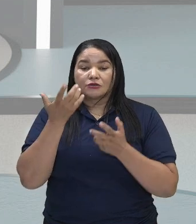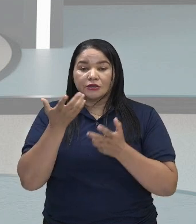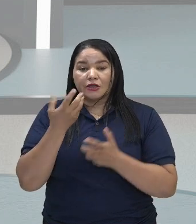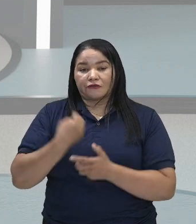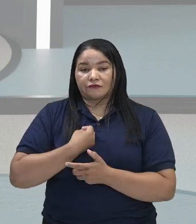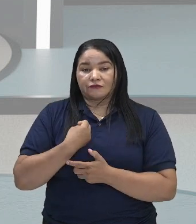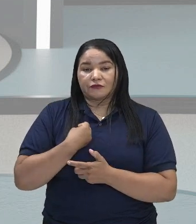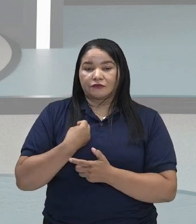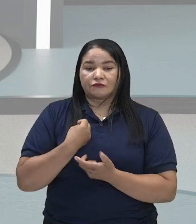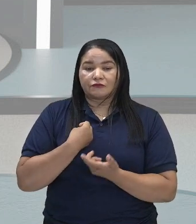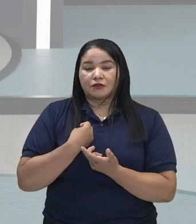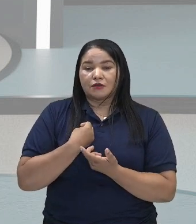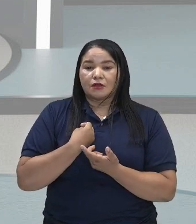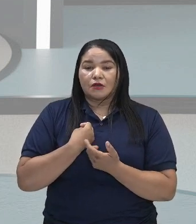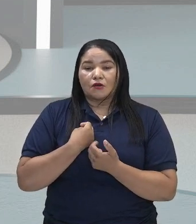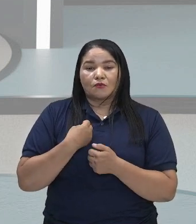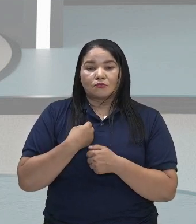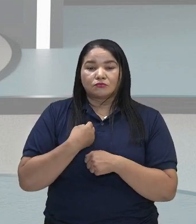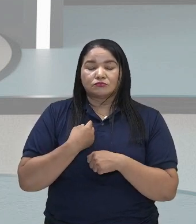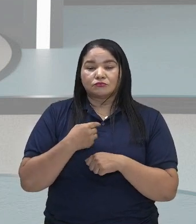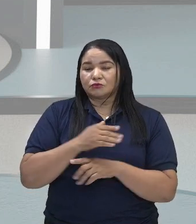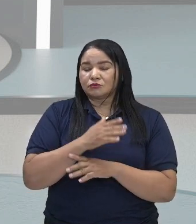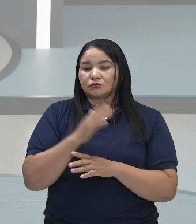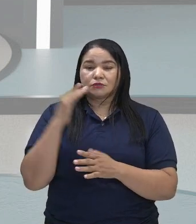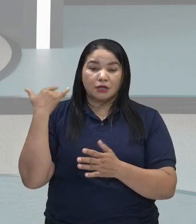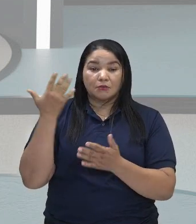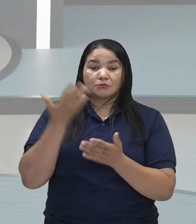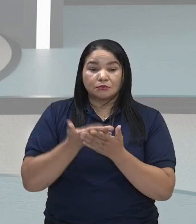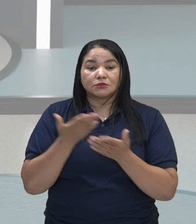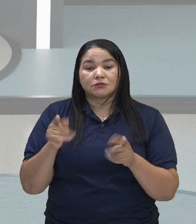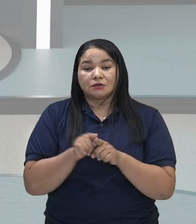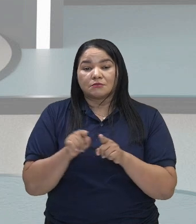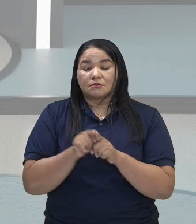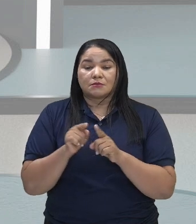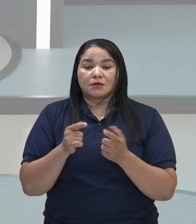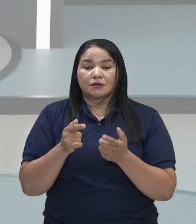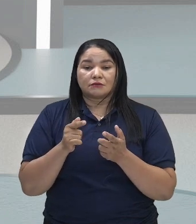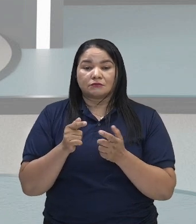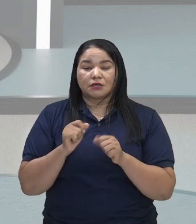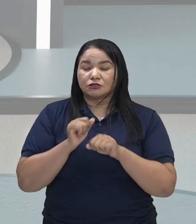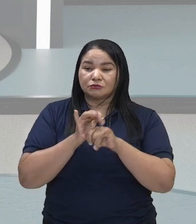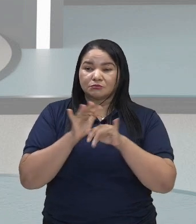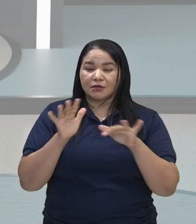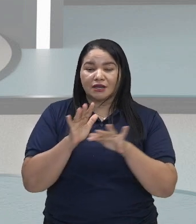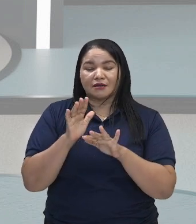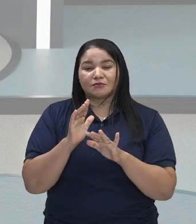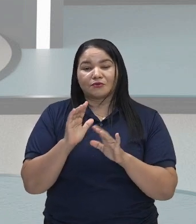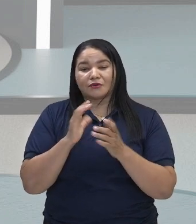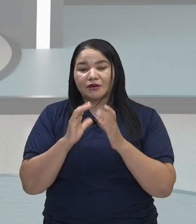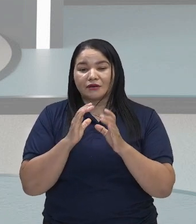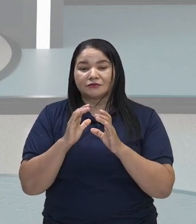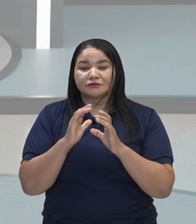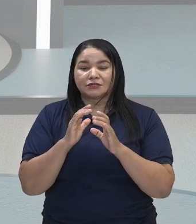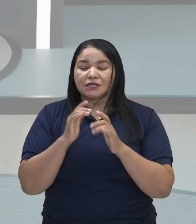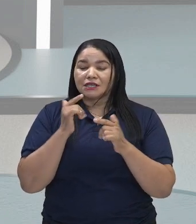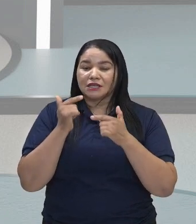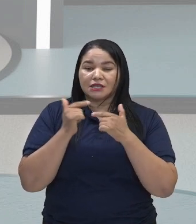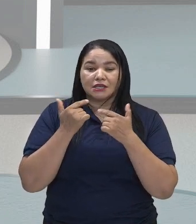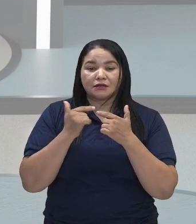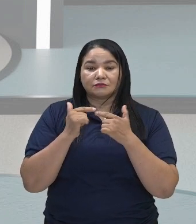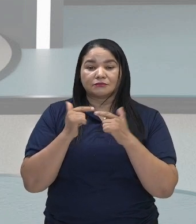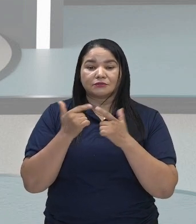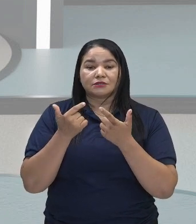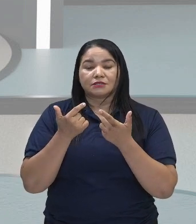cada vão momento, e em seu louvor hei de espalhar meu canto, e rir meu riso, e derramar meu